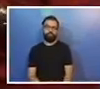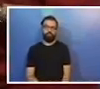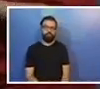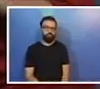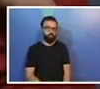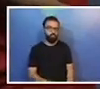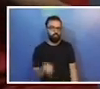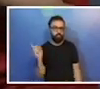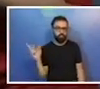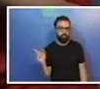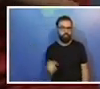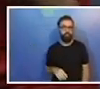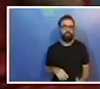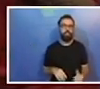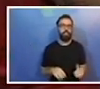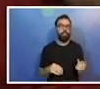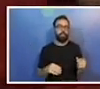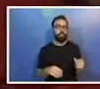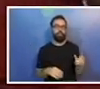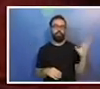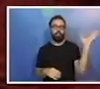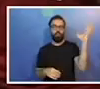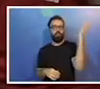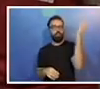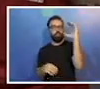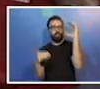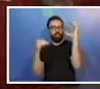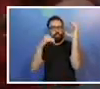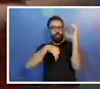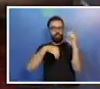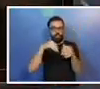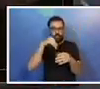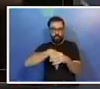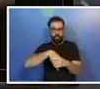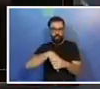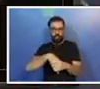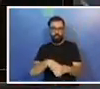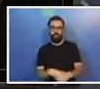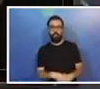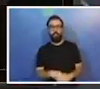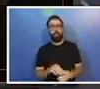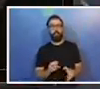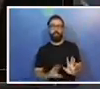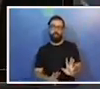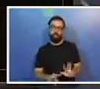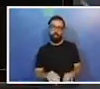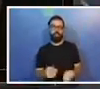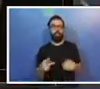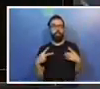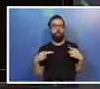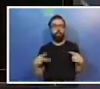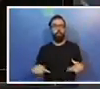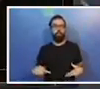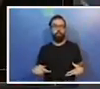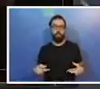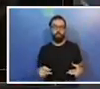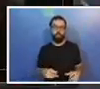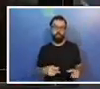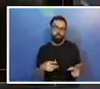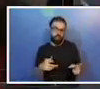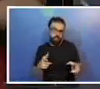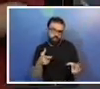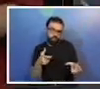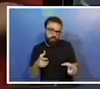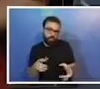Se ele está na floresta, ele é um animal silvestre. Mas o homem foi lá e começou a